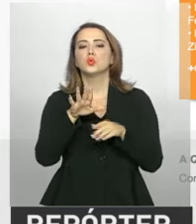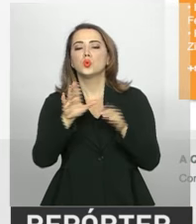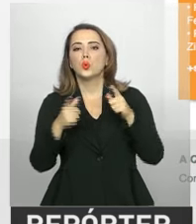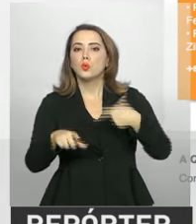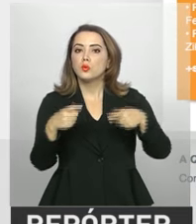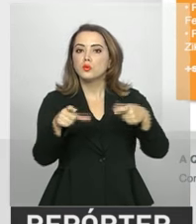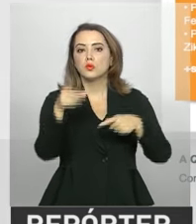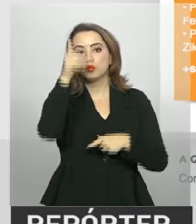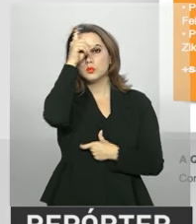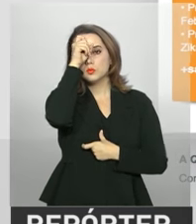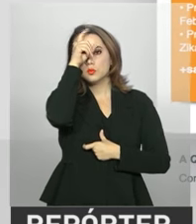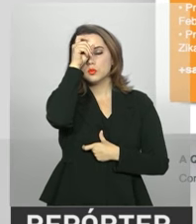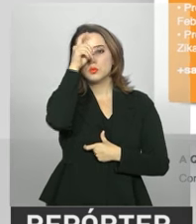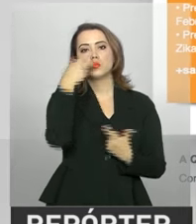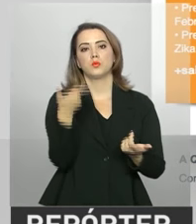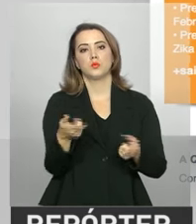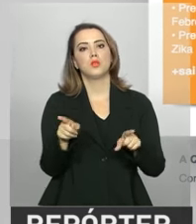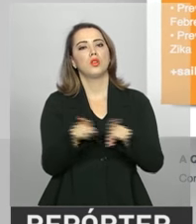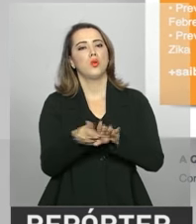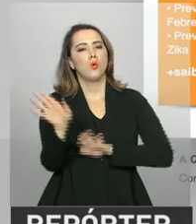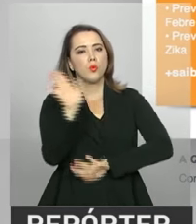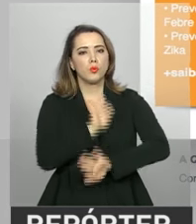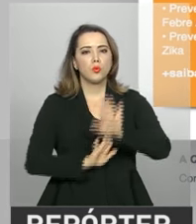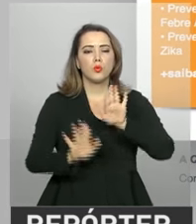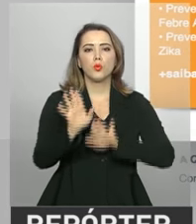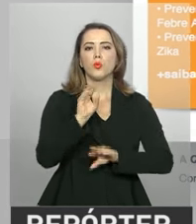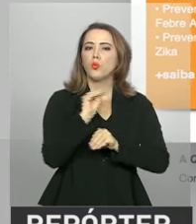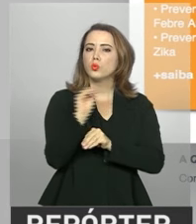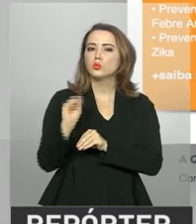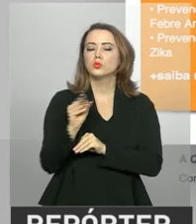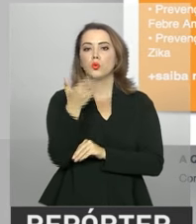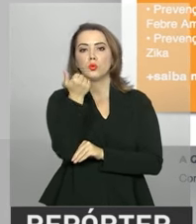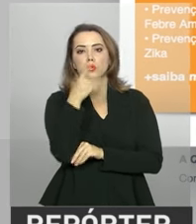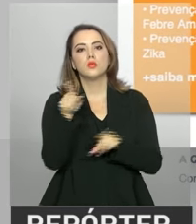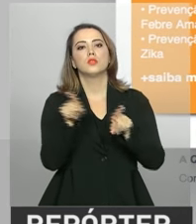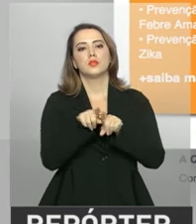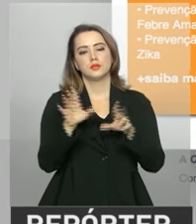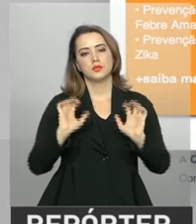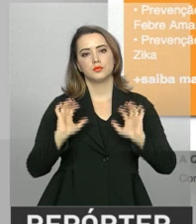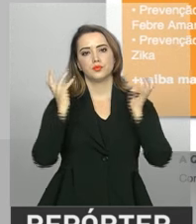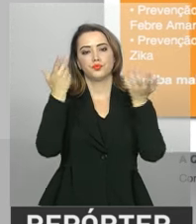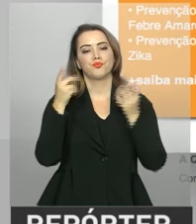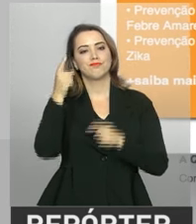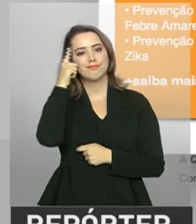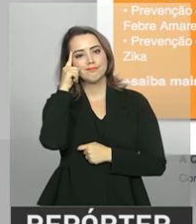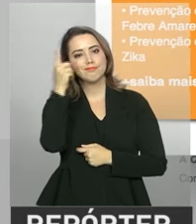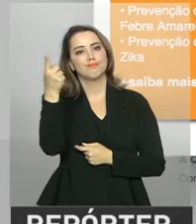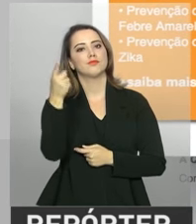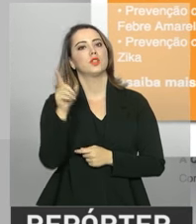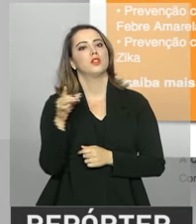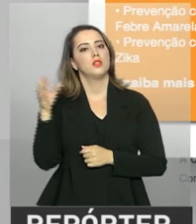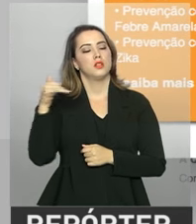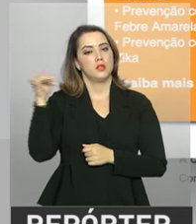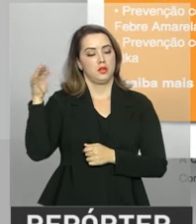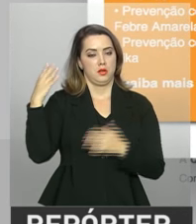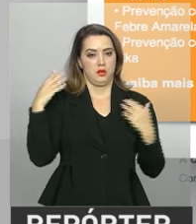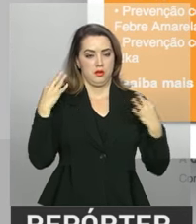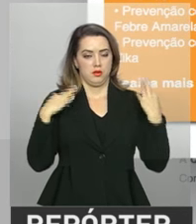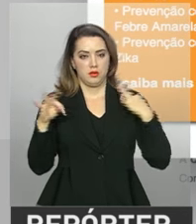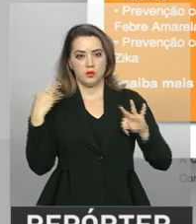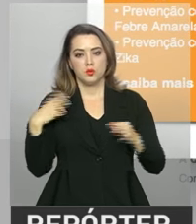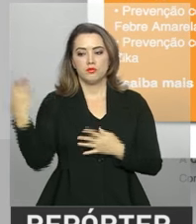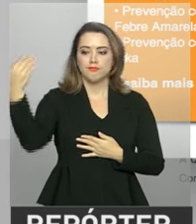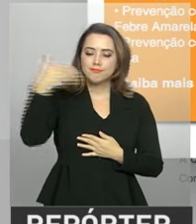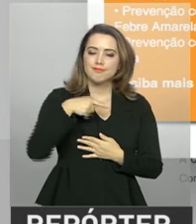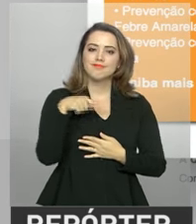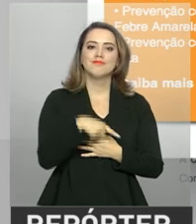pronto atendimento 24 horas, cuidados com alimentação e com o clima. A ideia é que o turista já saia do local de origem